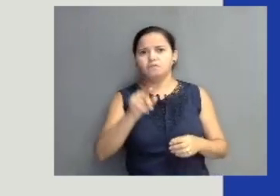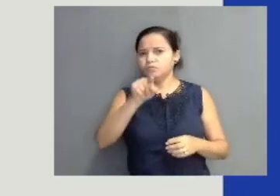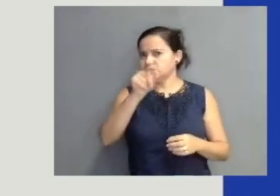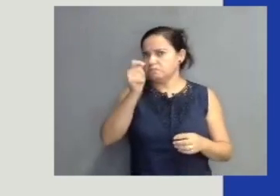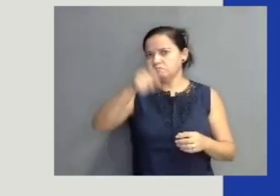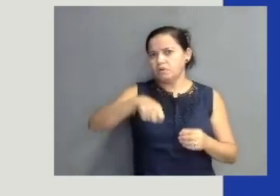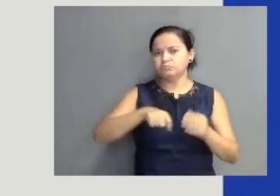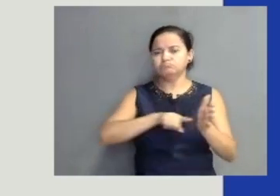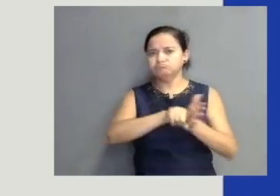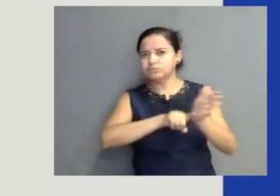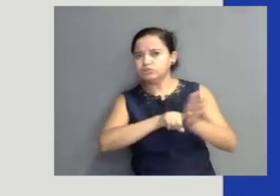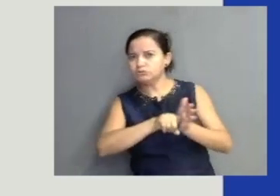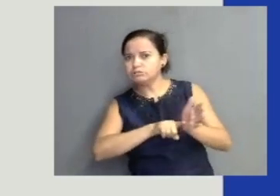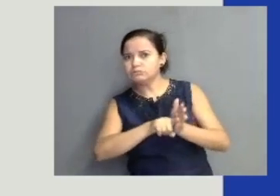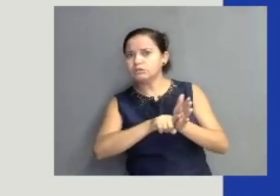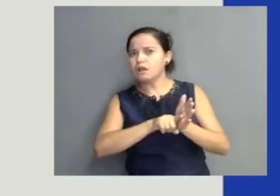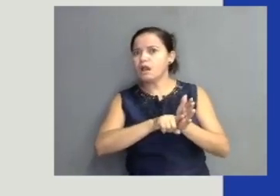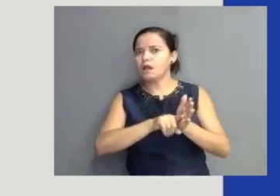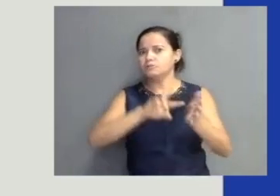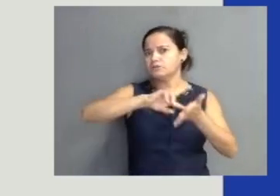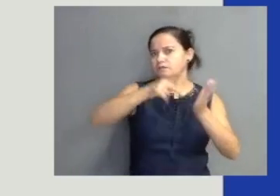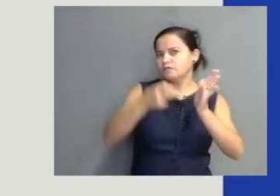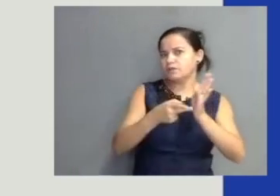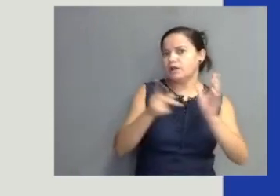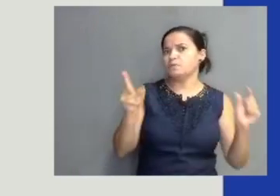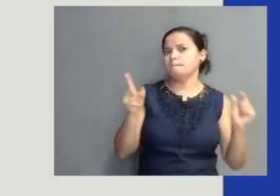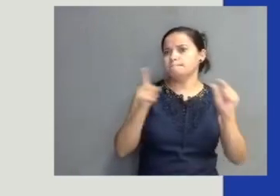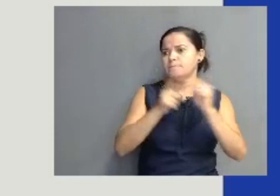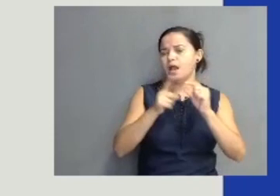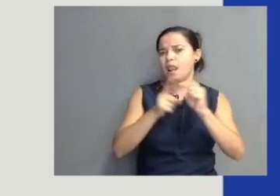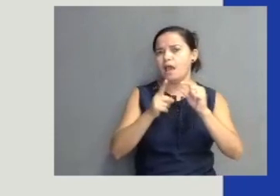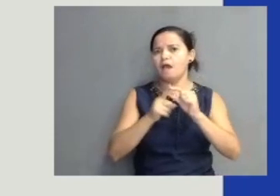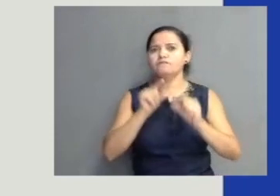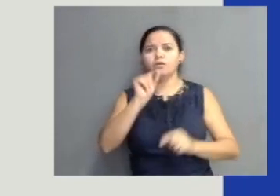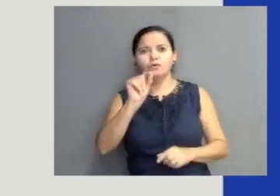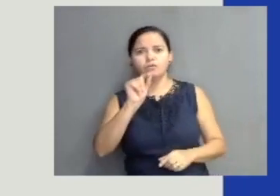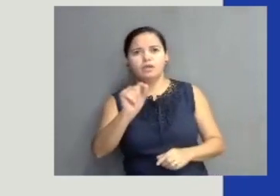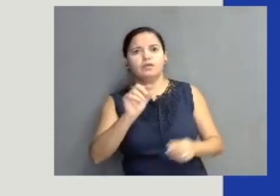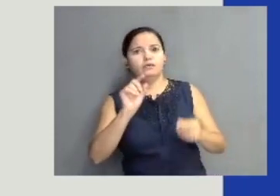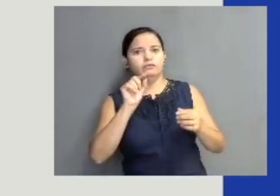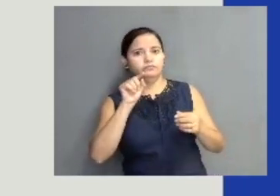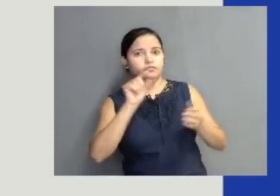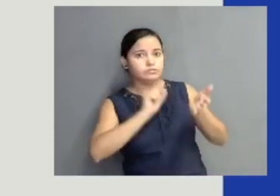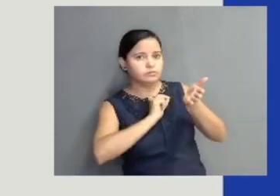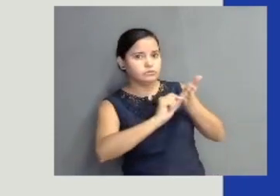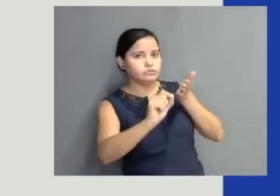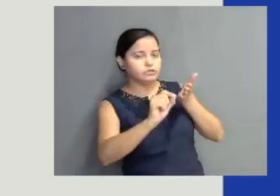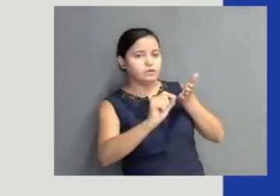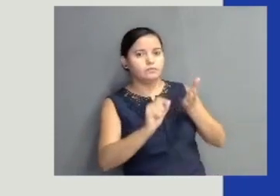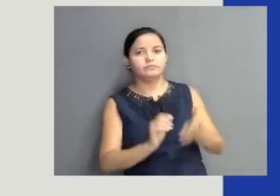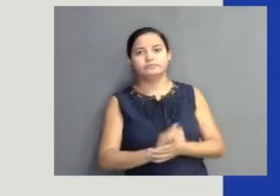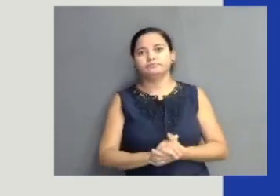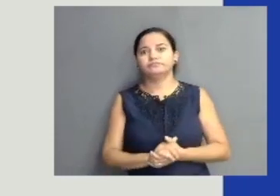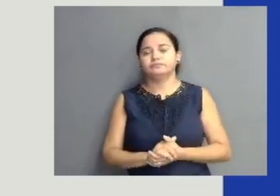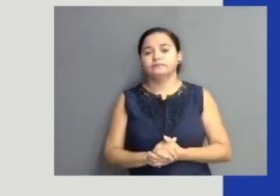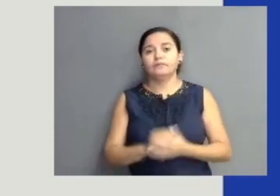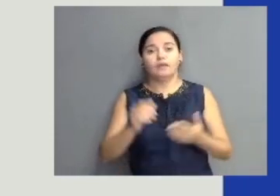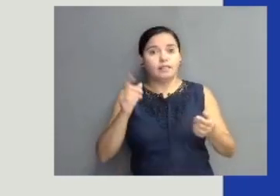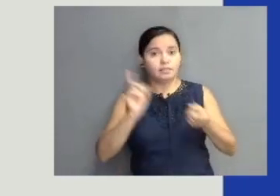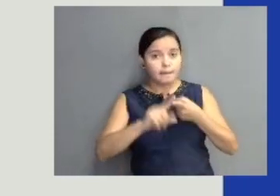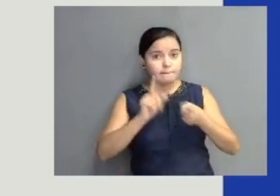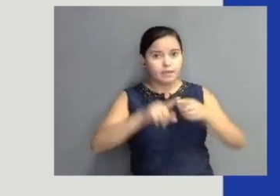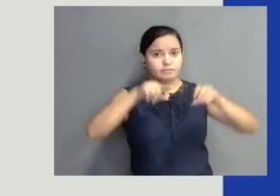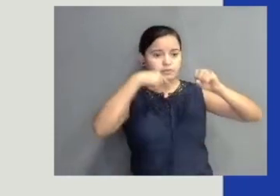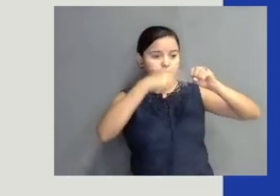rede, procure pelo significado das palavras que você destacou. Terceiro ponto, anote-as em seu